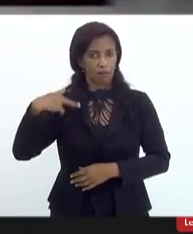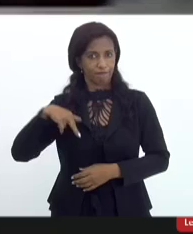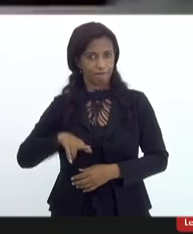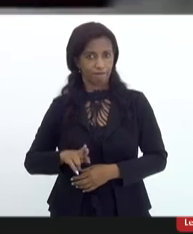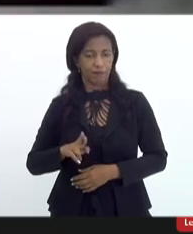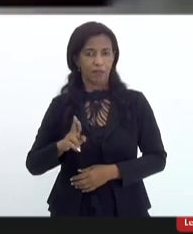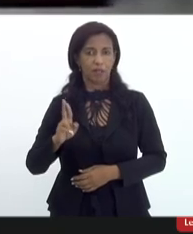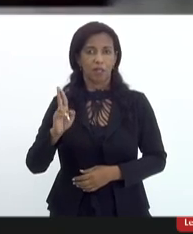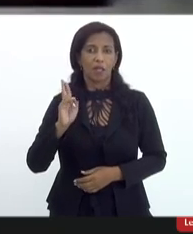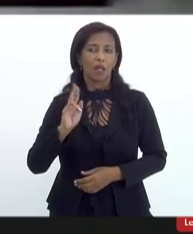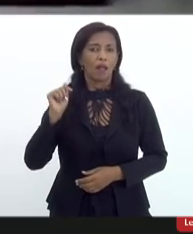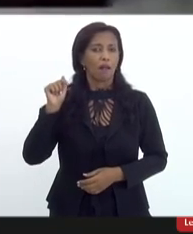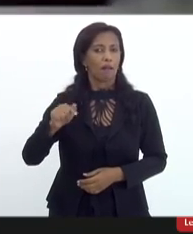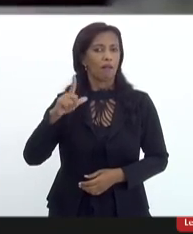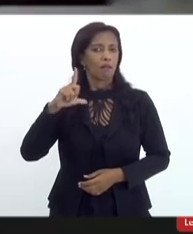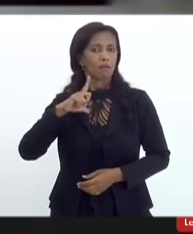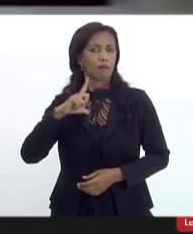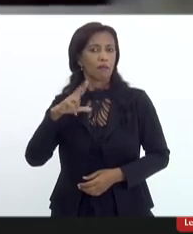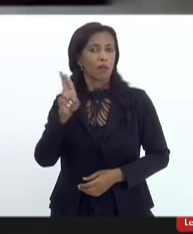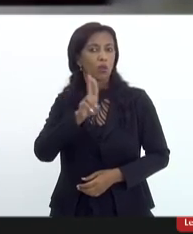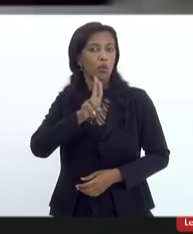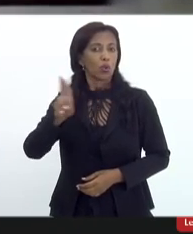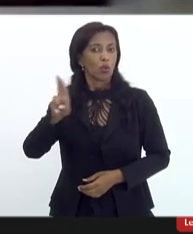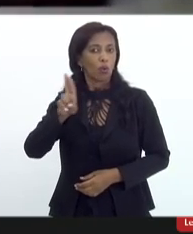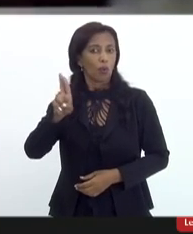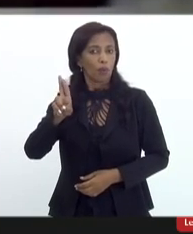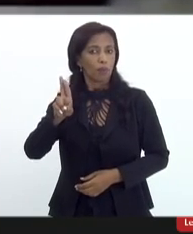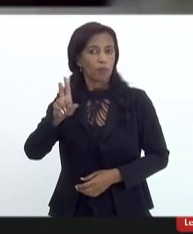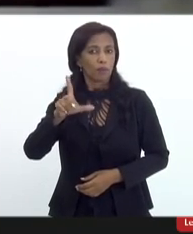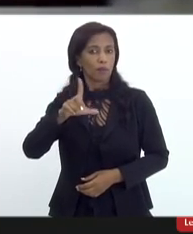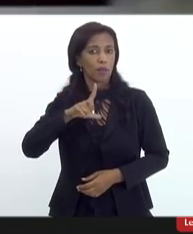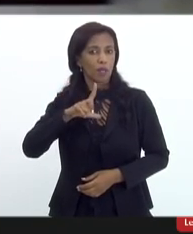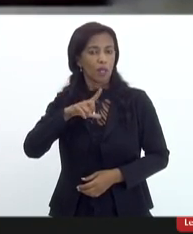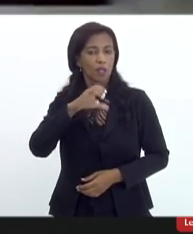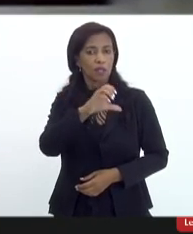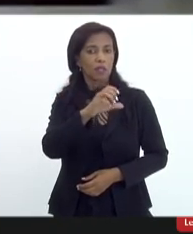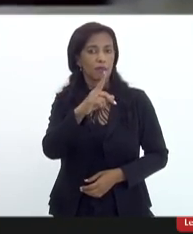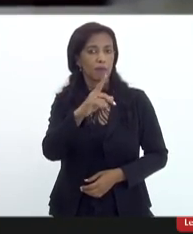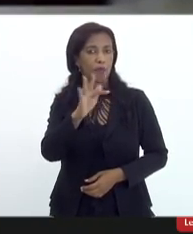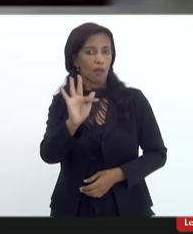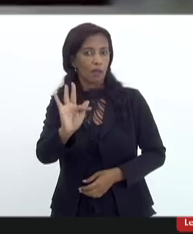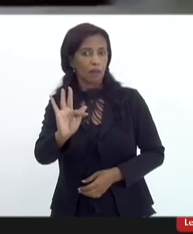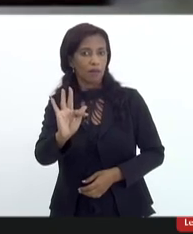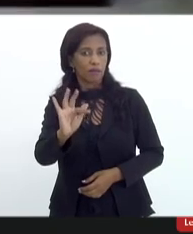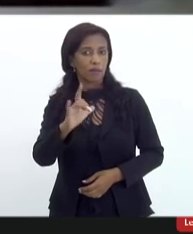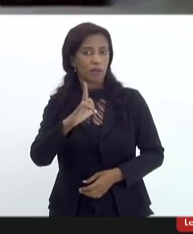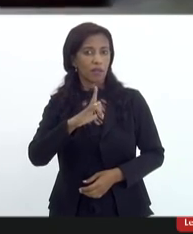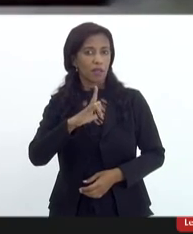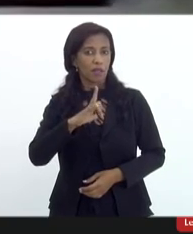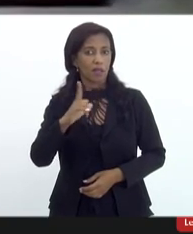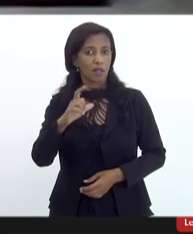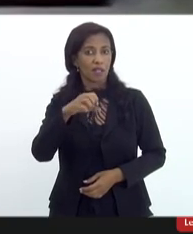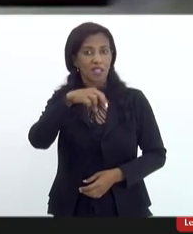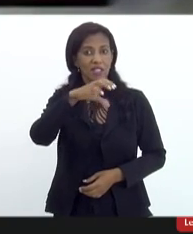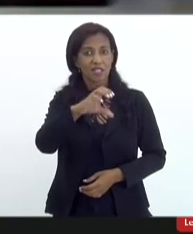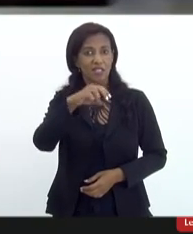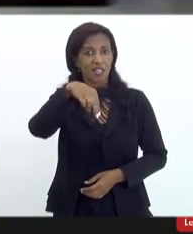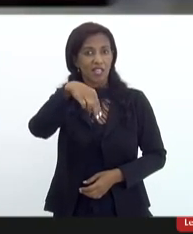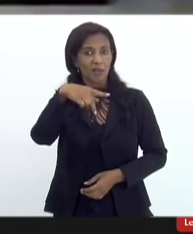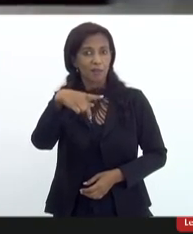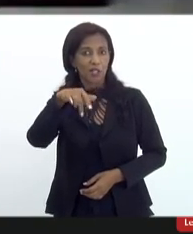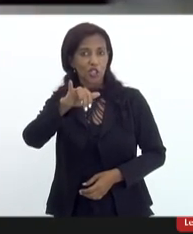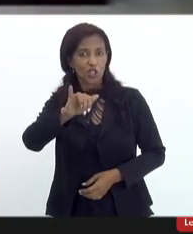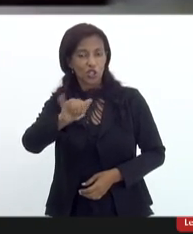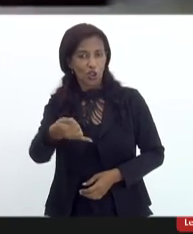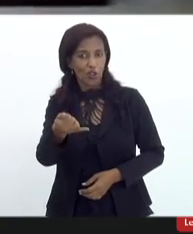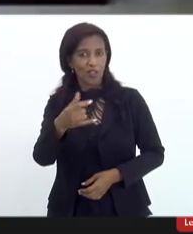étnico-religiosa, ela tem nome, ela tem CPF, ela tem, por vezes, CNPJ e tem